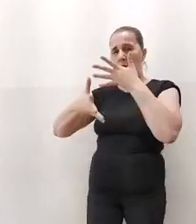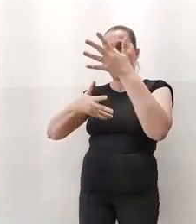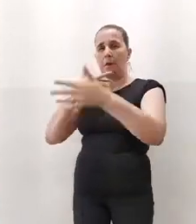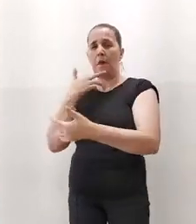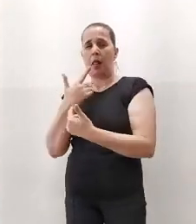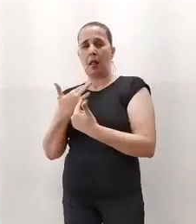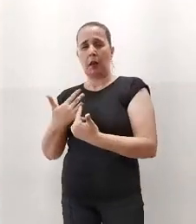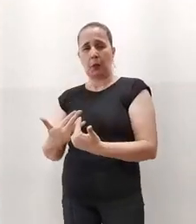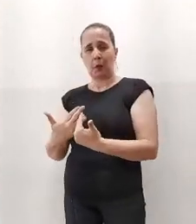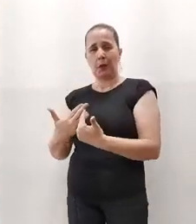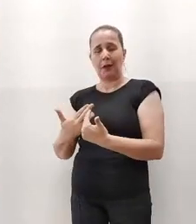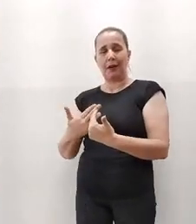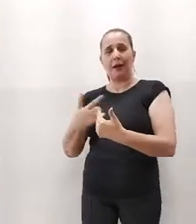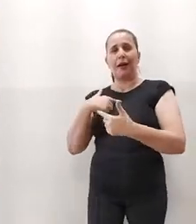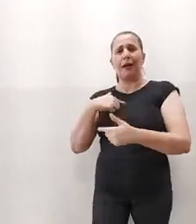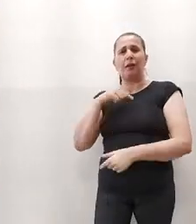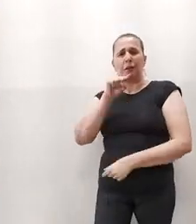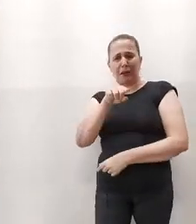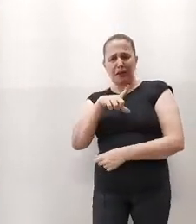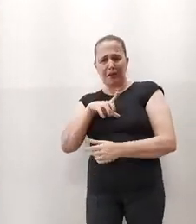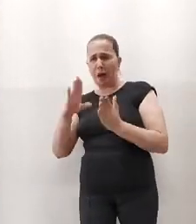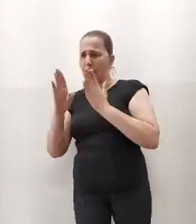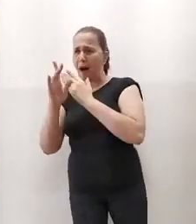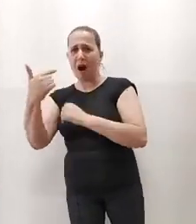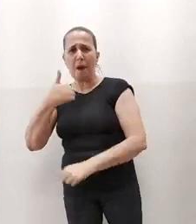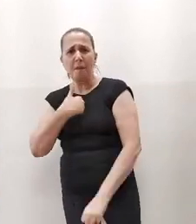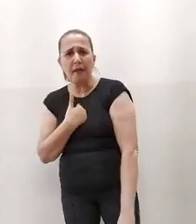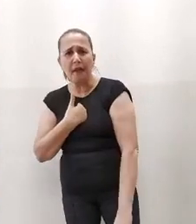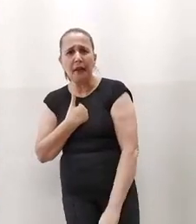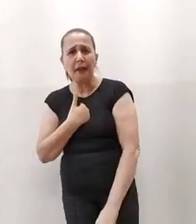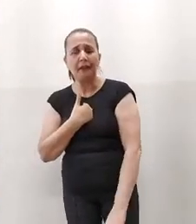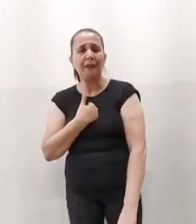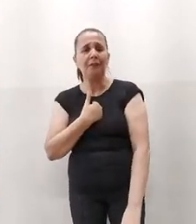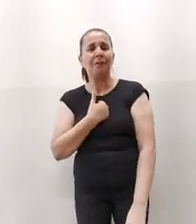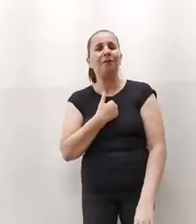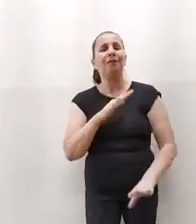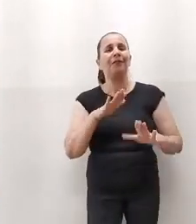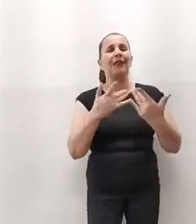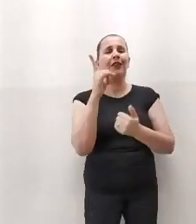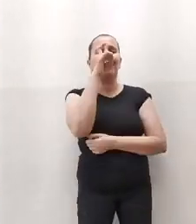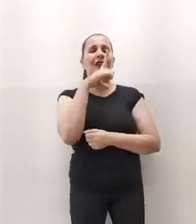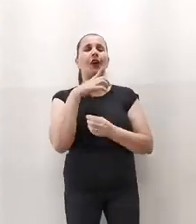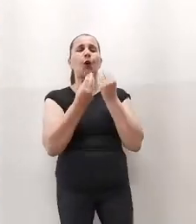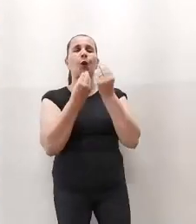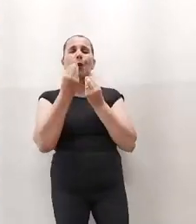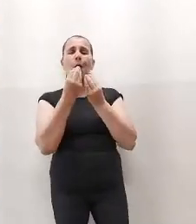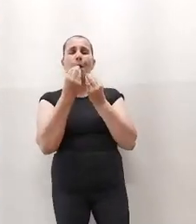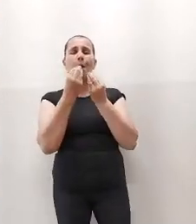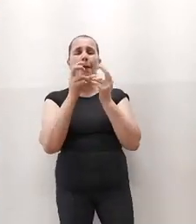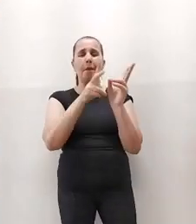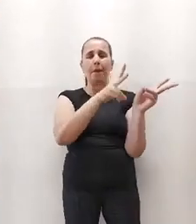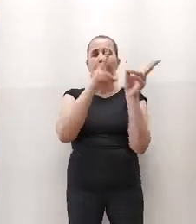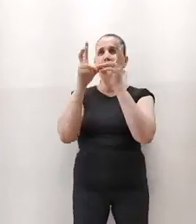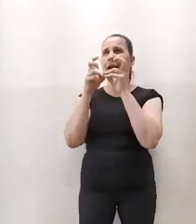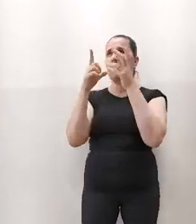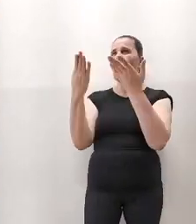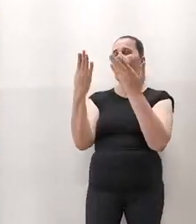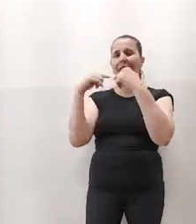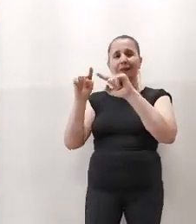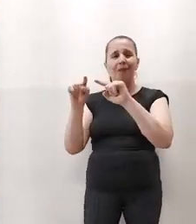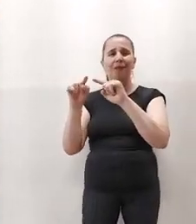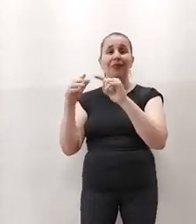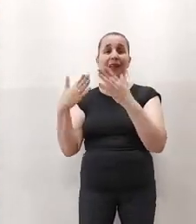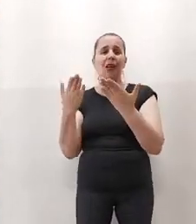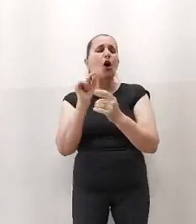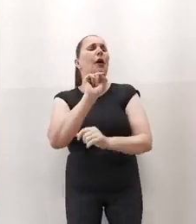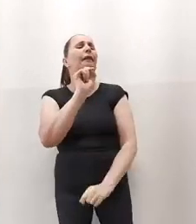hebraica: Saulo, Saulo, por que me persegues? Dura coisa é recalcitrares contra os aguilhões. Então eu